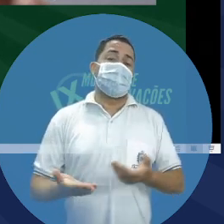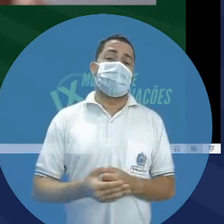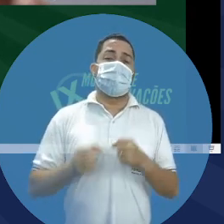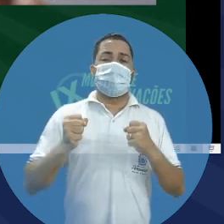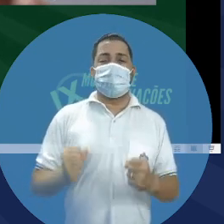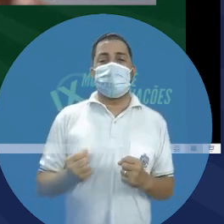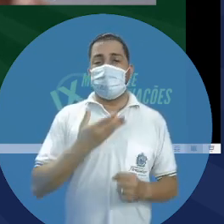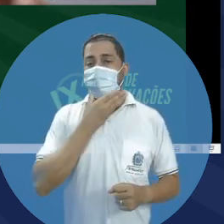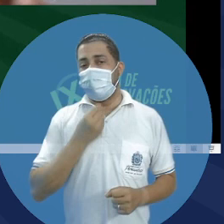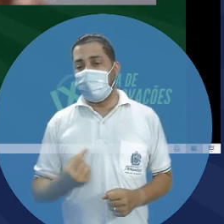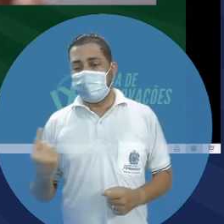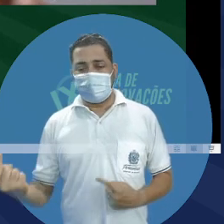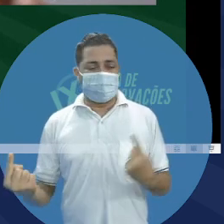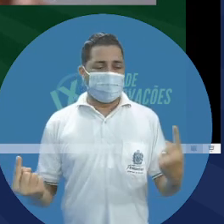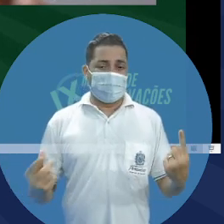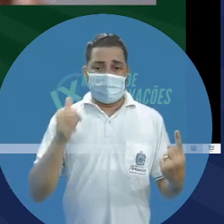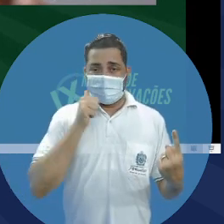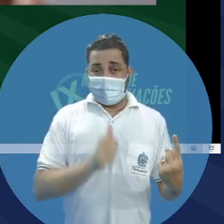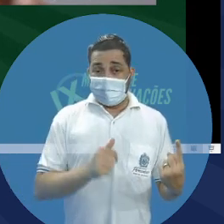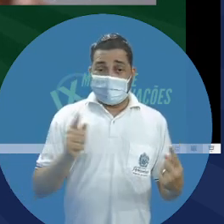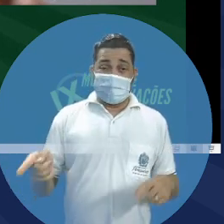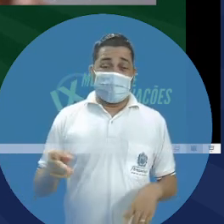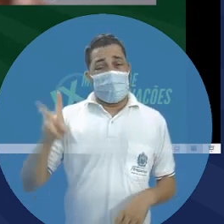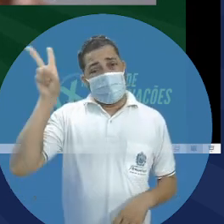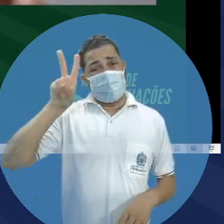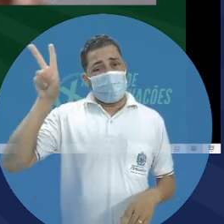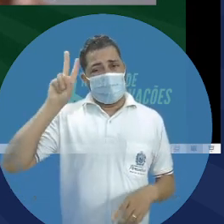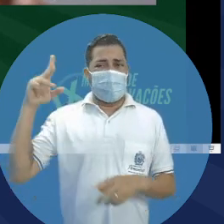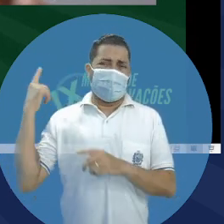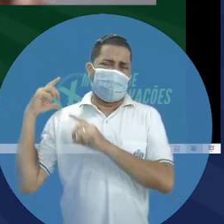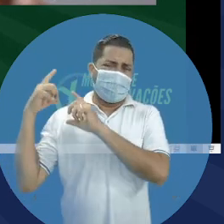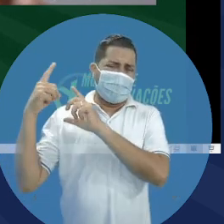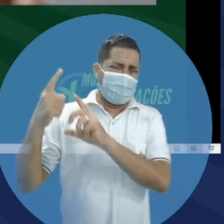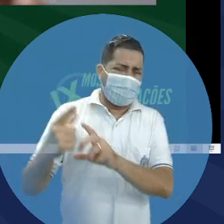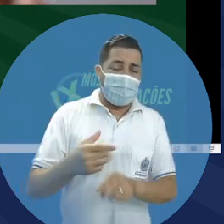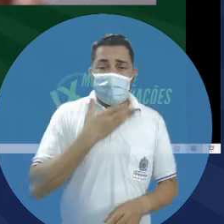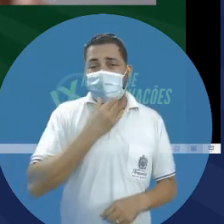homem-mulher, essa questão histórica, que o homem sempre esteve